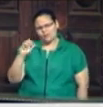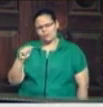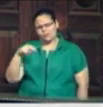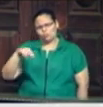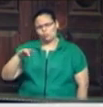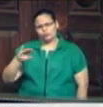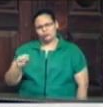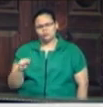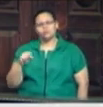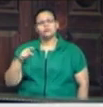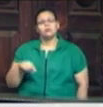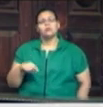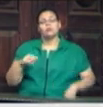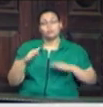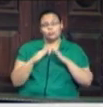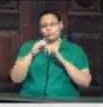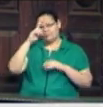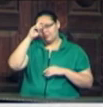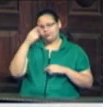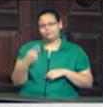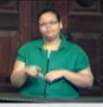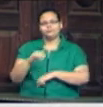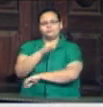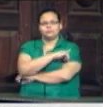Rio de Janeiro,